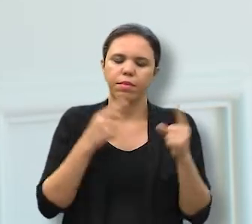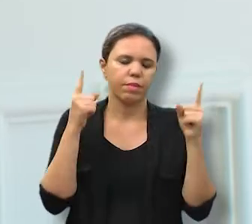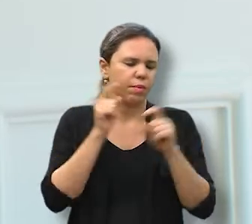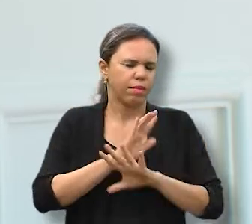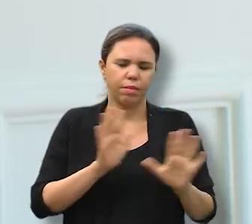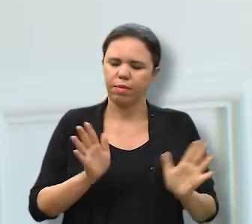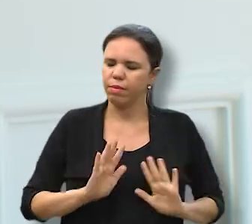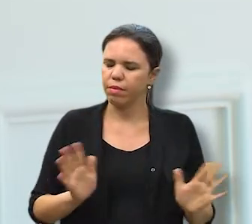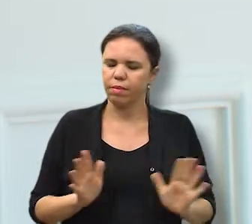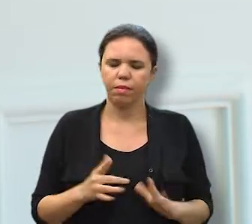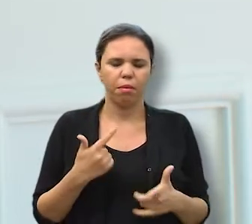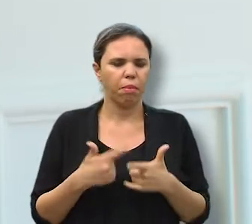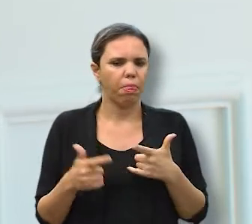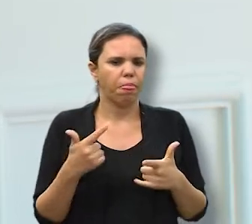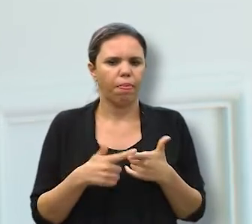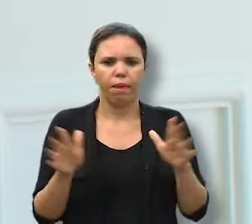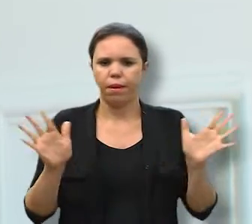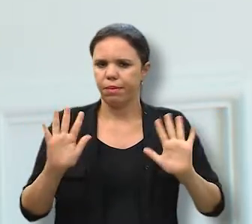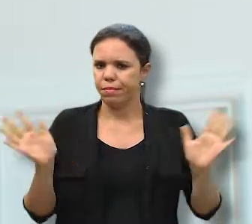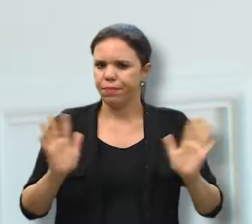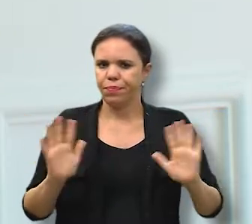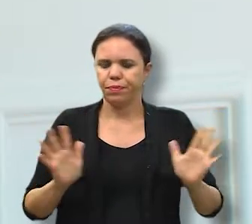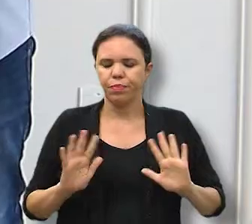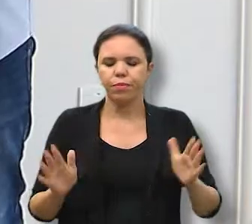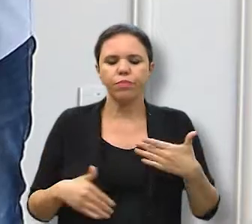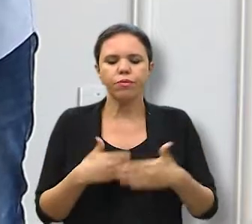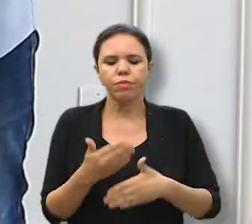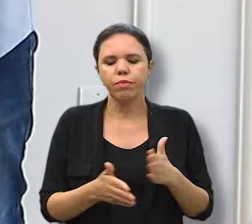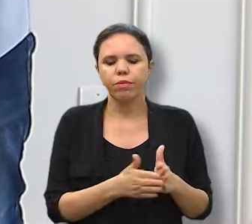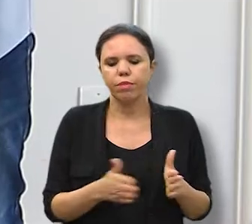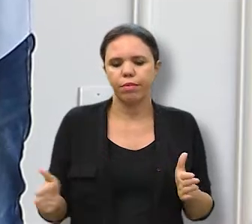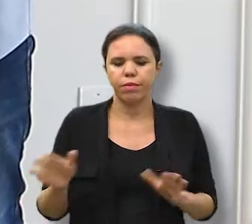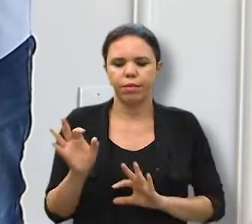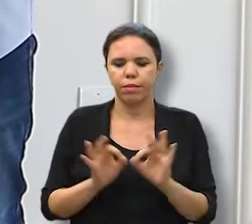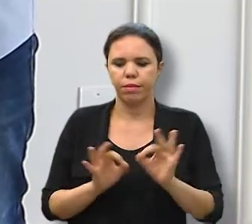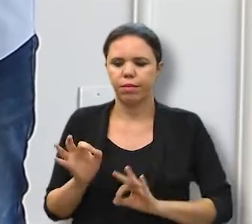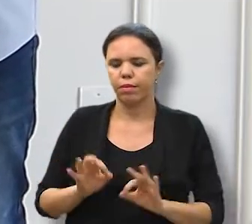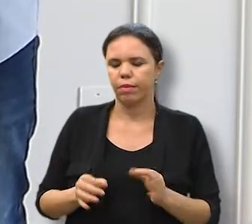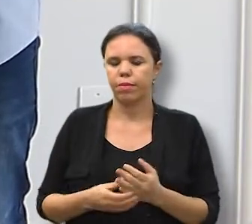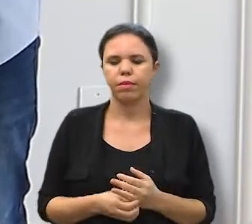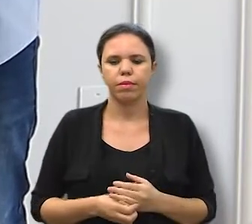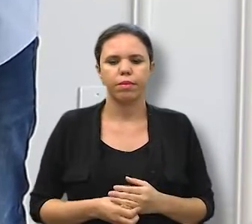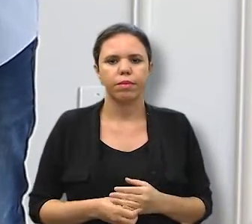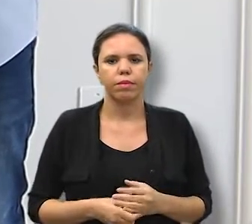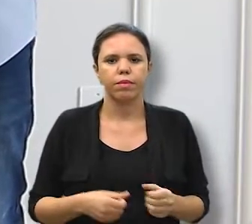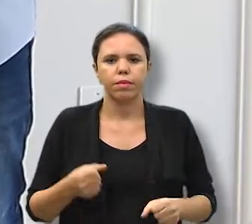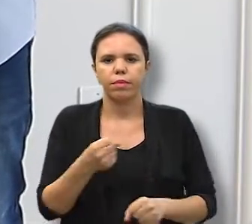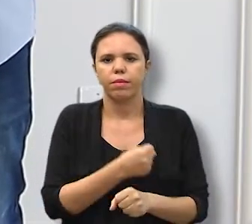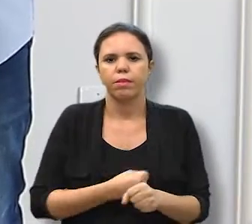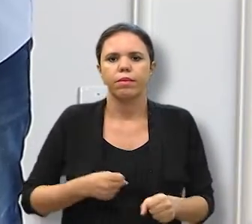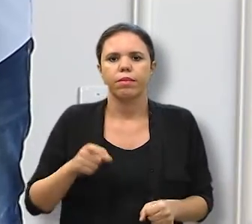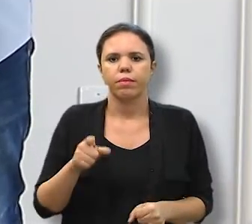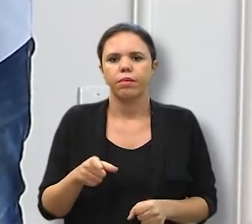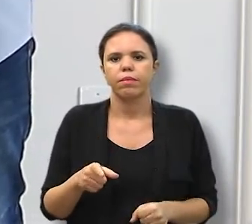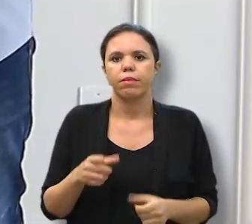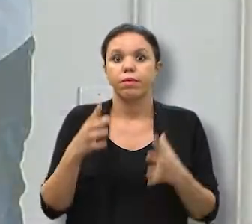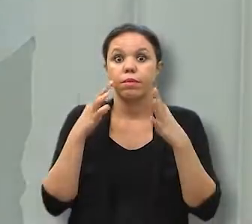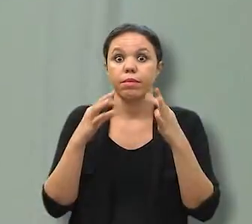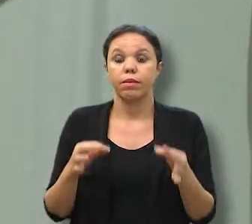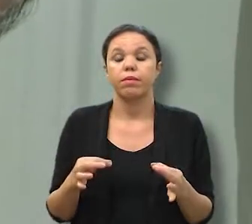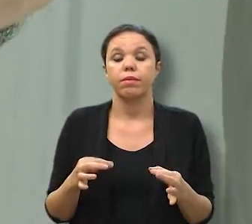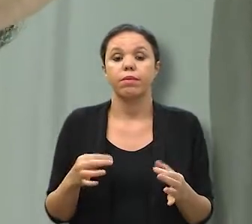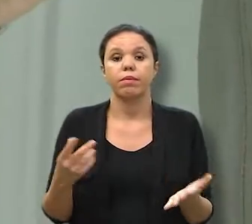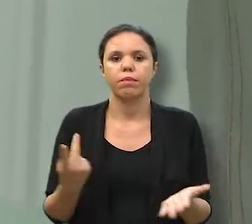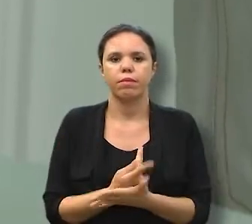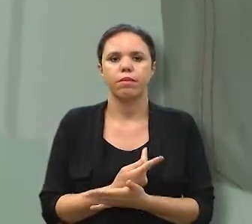complicada, não tem muito, vários passos no modo de preparo, mas é uma receita que, se você não se atentar,